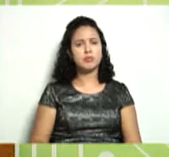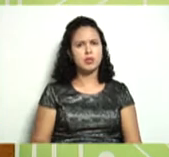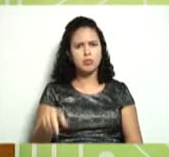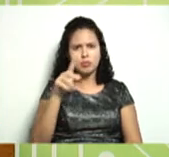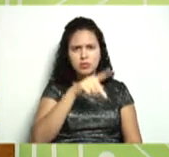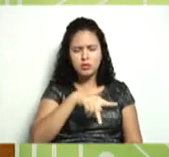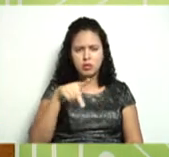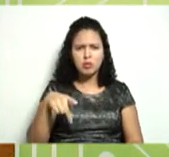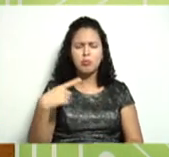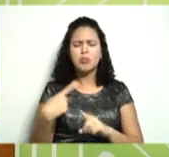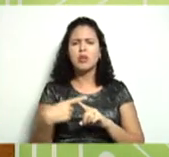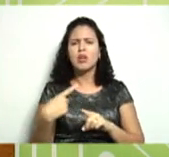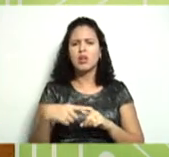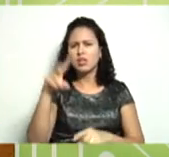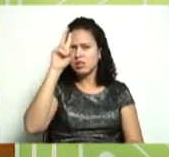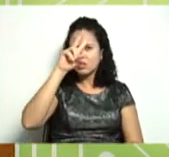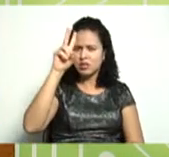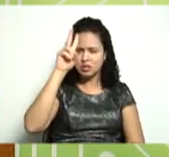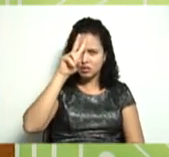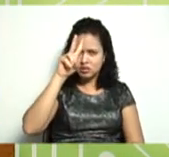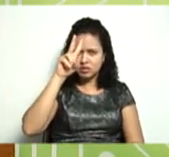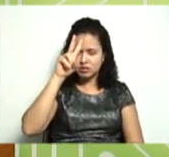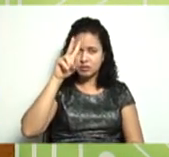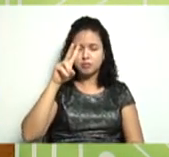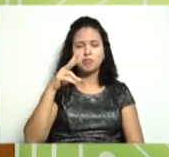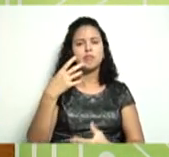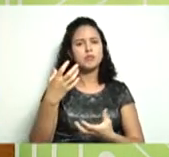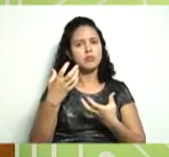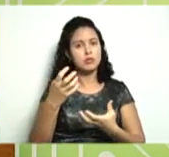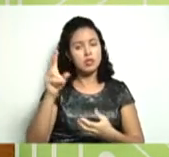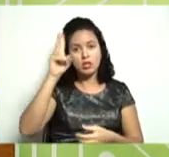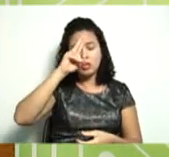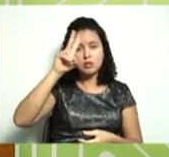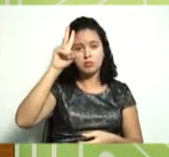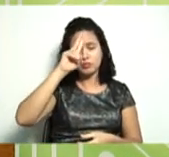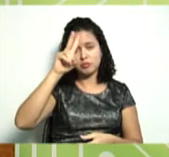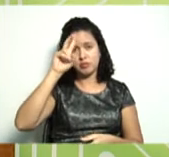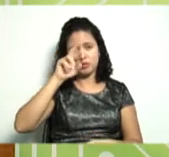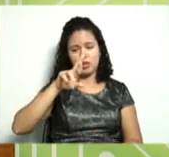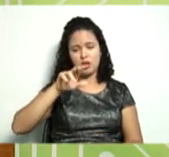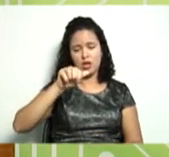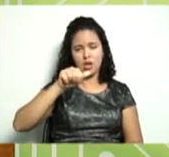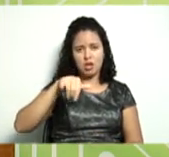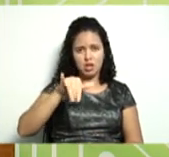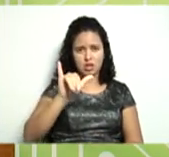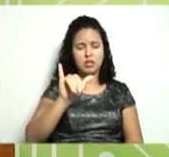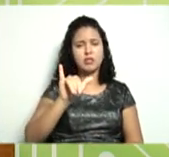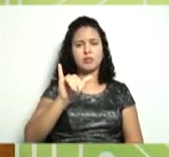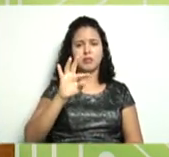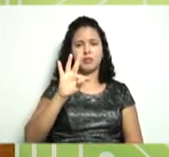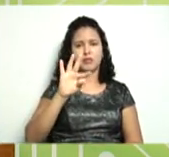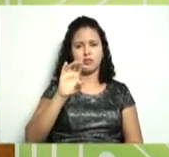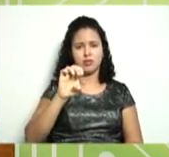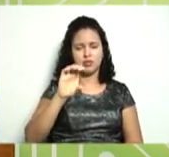Professora, por que essa história? Quero que vocês lembrem que o Hightech disse que nós vamos ver hoje.